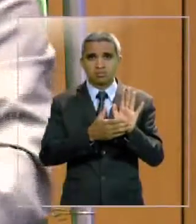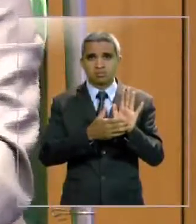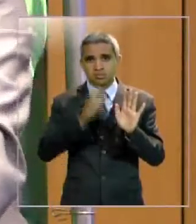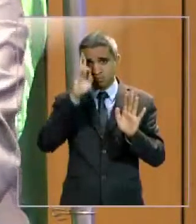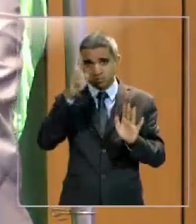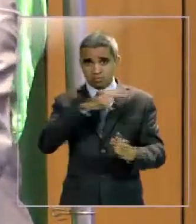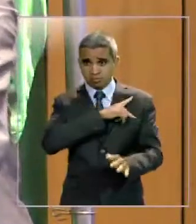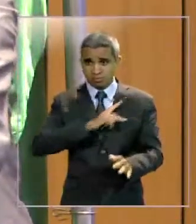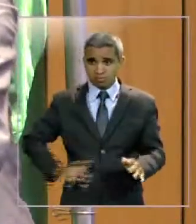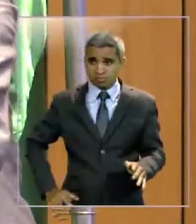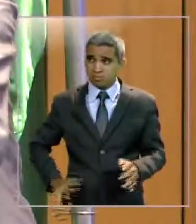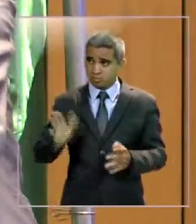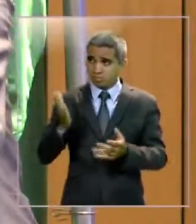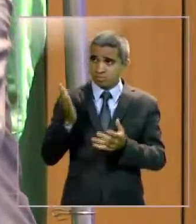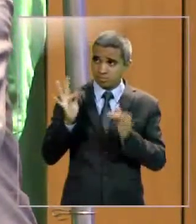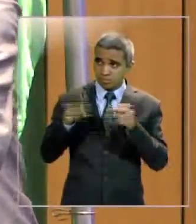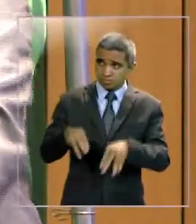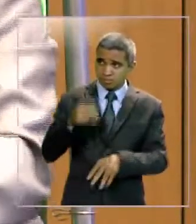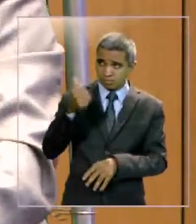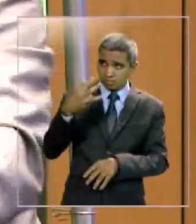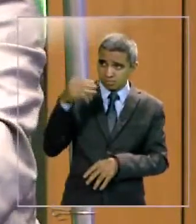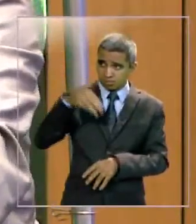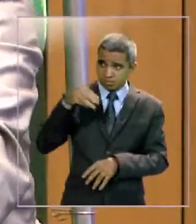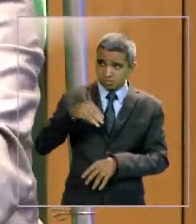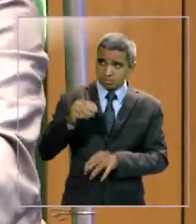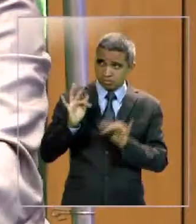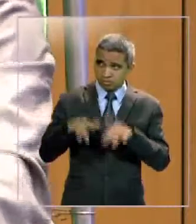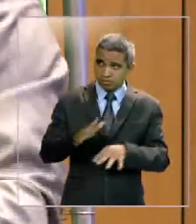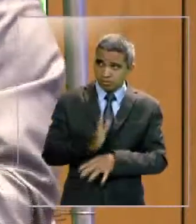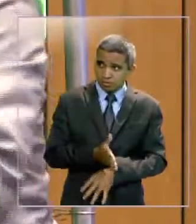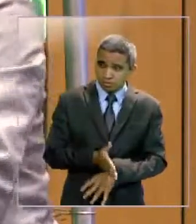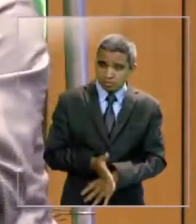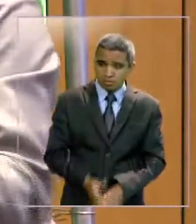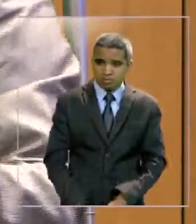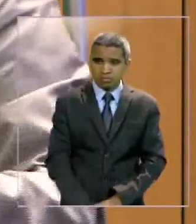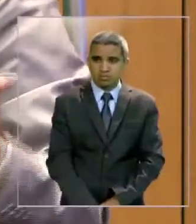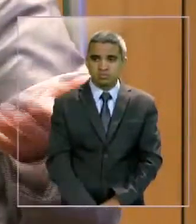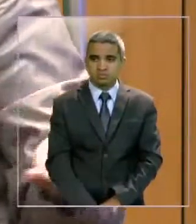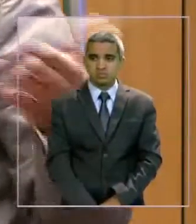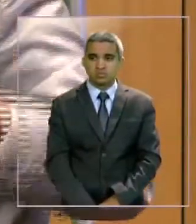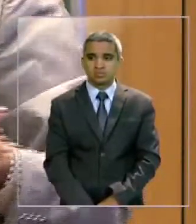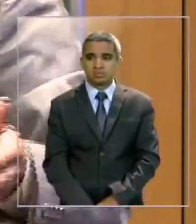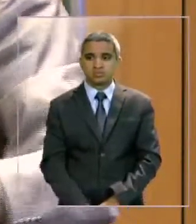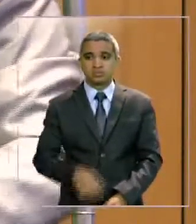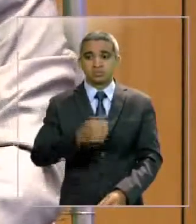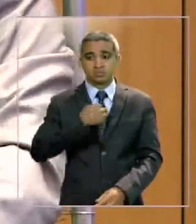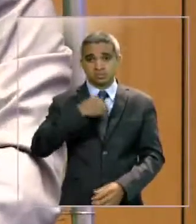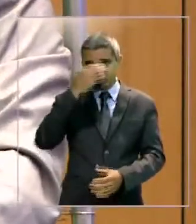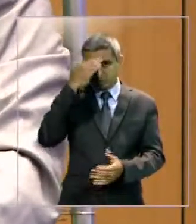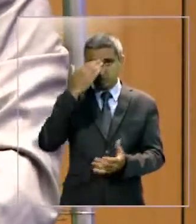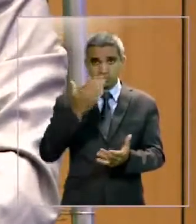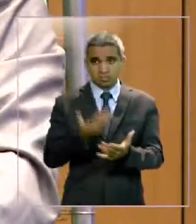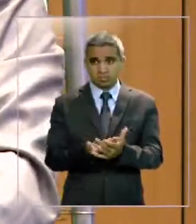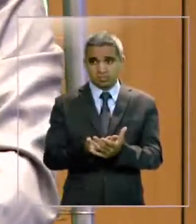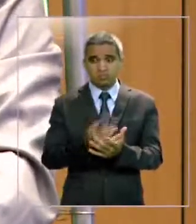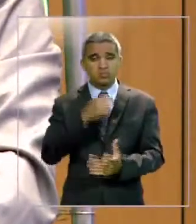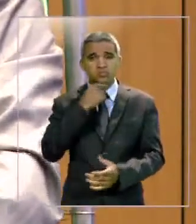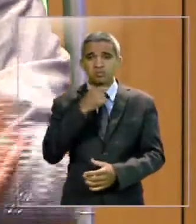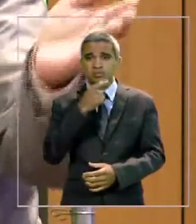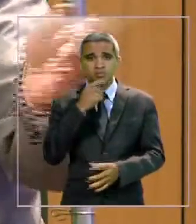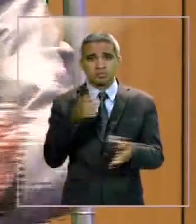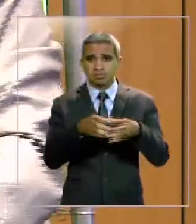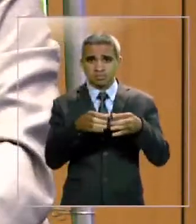minha atuação parlamentar, em defesa da população, em defesa do povo do Maranhão, até porque é